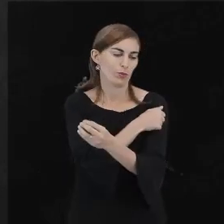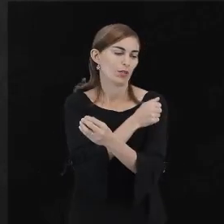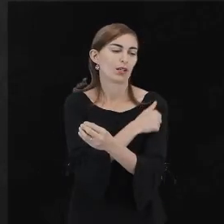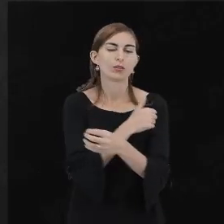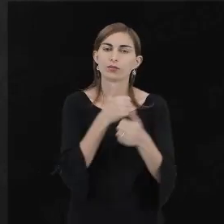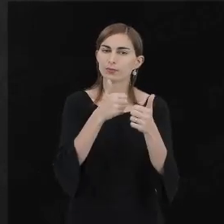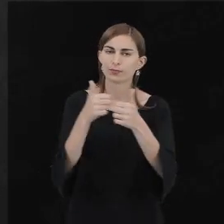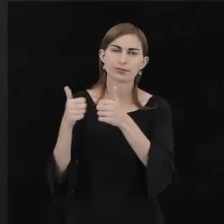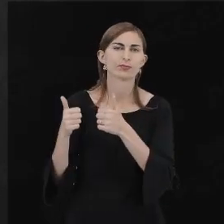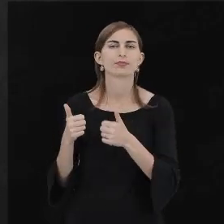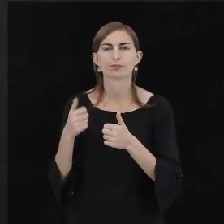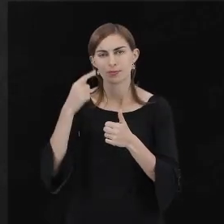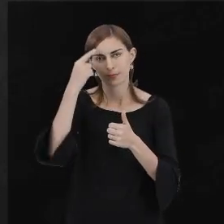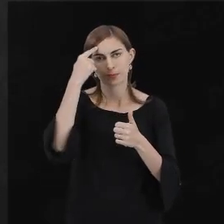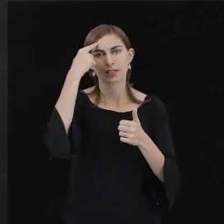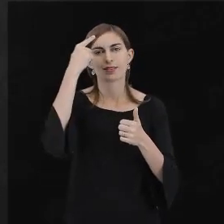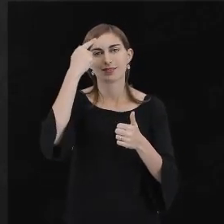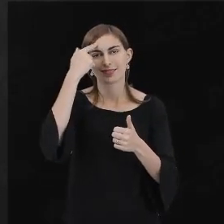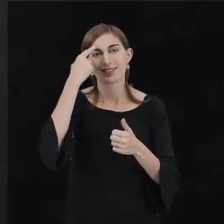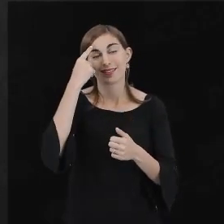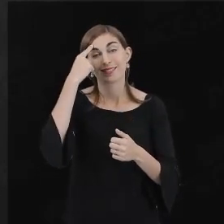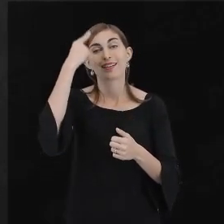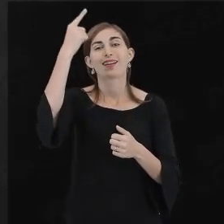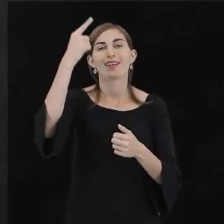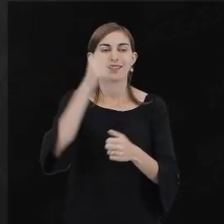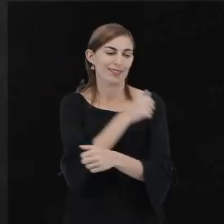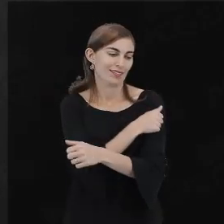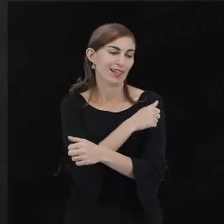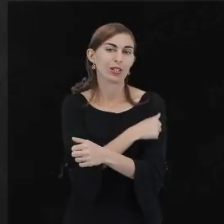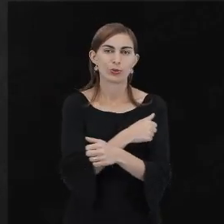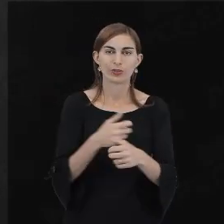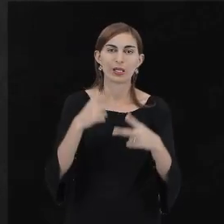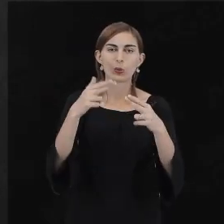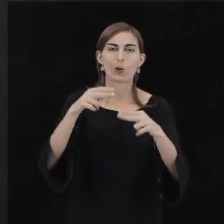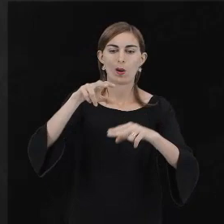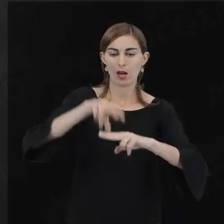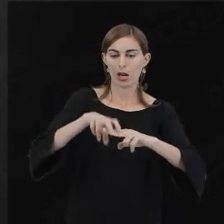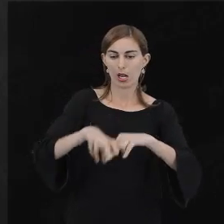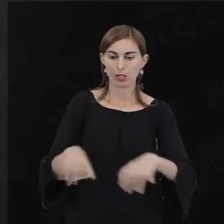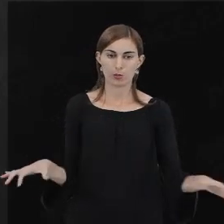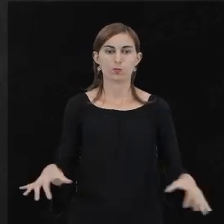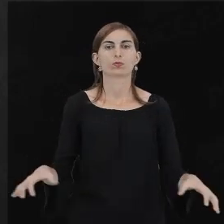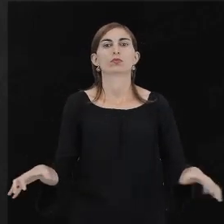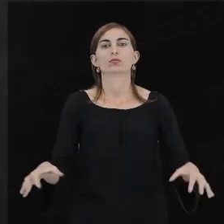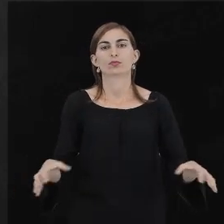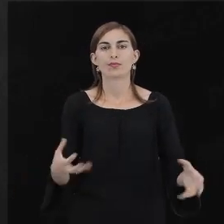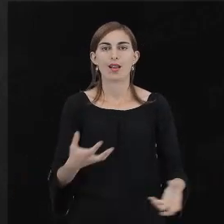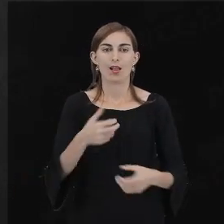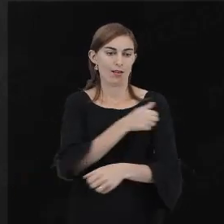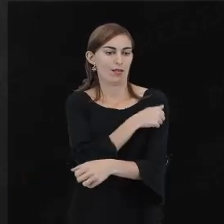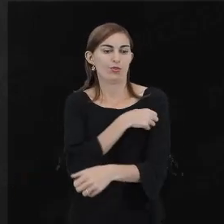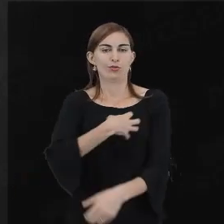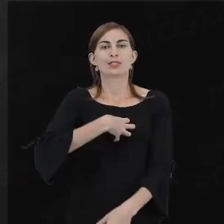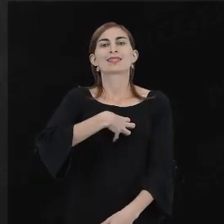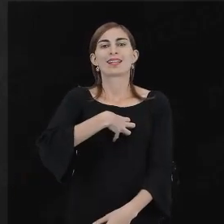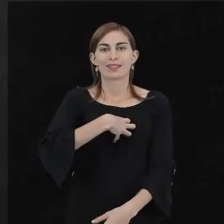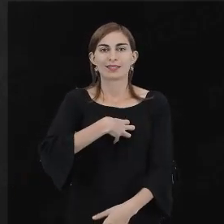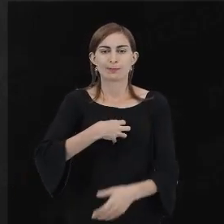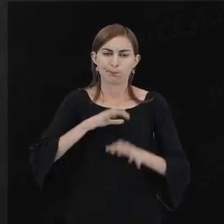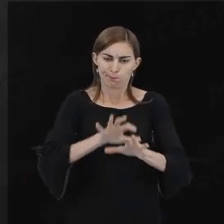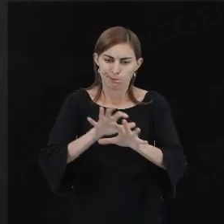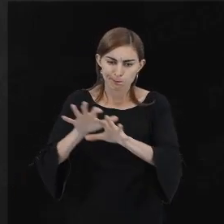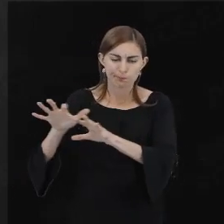essa ideia que o aluno traz de cadeira elétrica. Né? Como é que o aluno se sente quando ele se sente pressionado